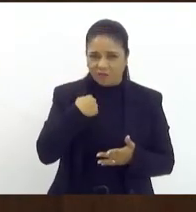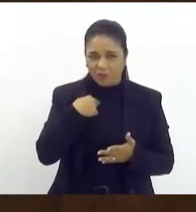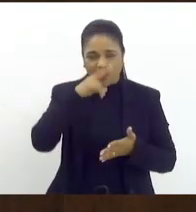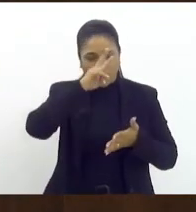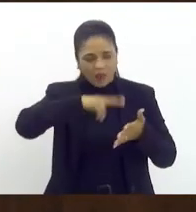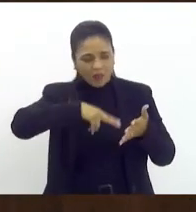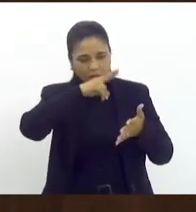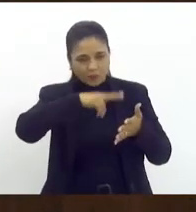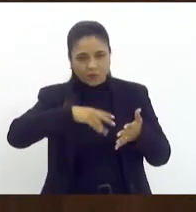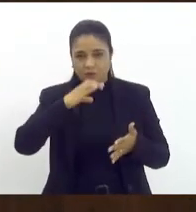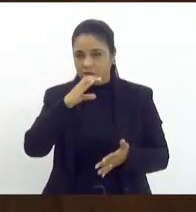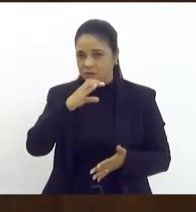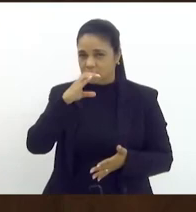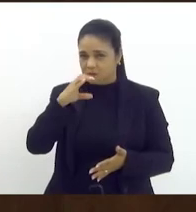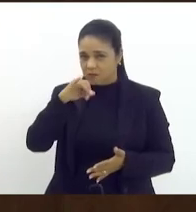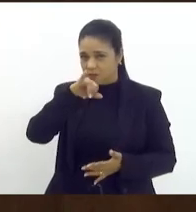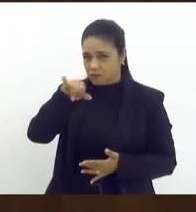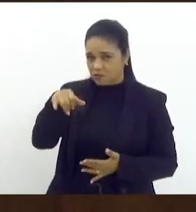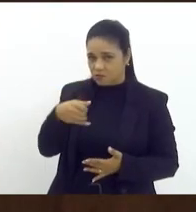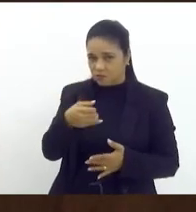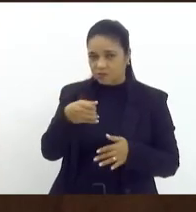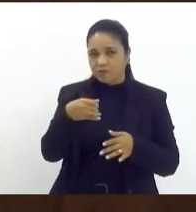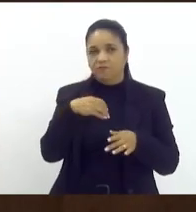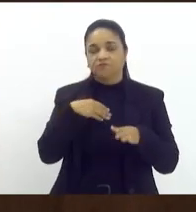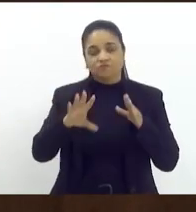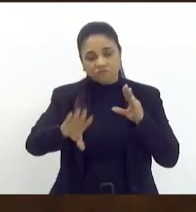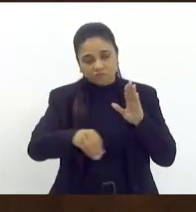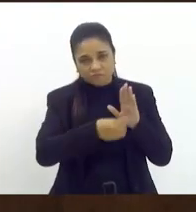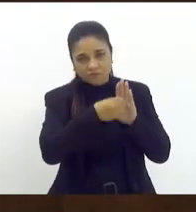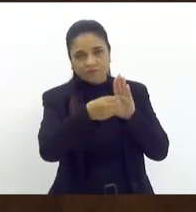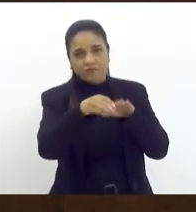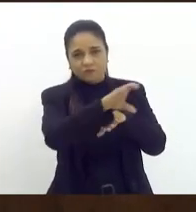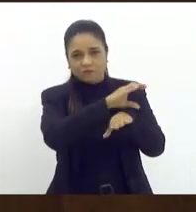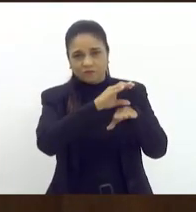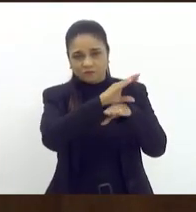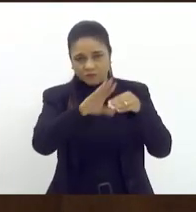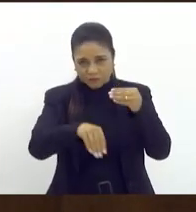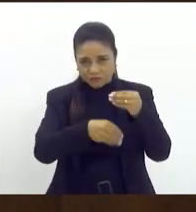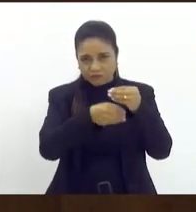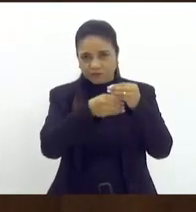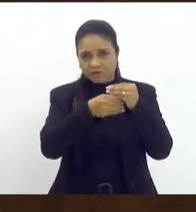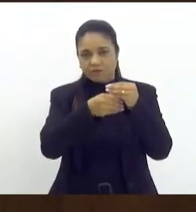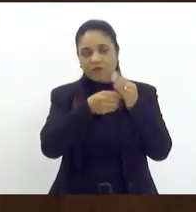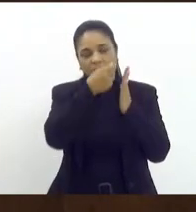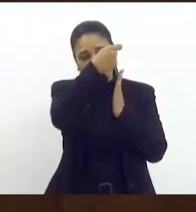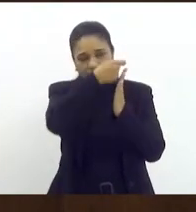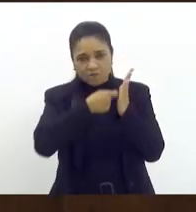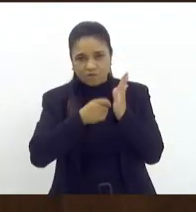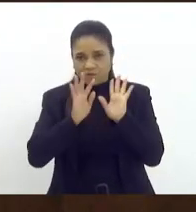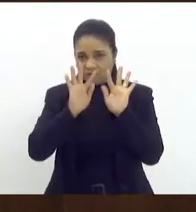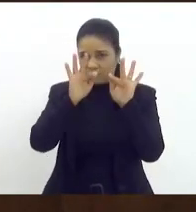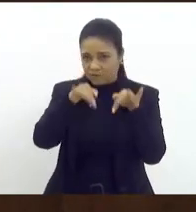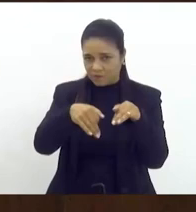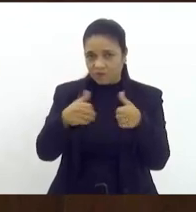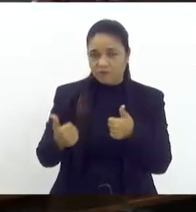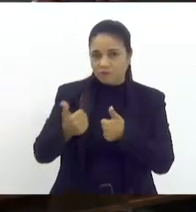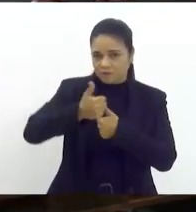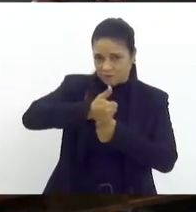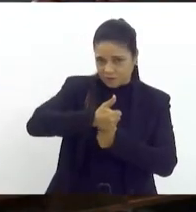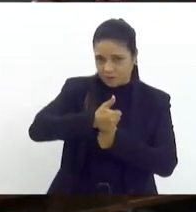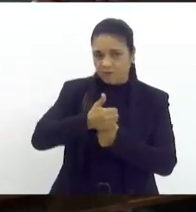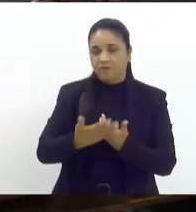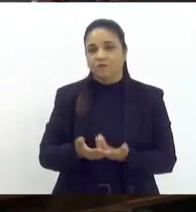o parecia pela constitucionalidade com emendas pedindo forma final de redação e concluindo por substitutivo